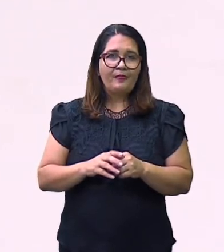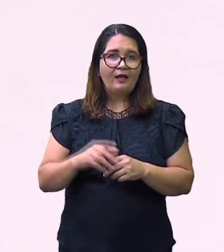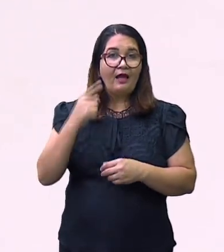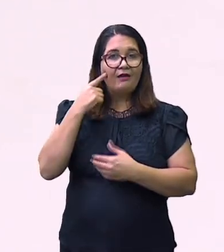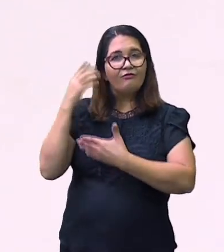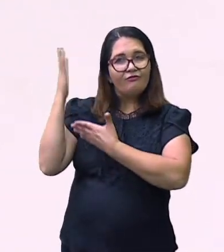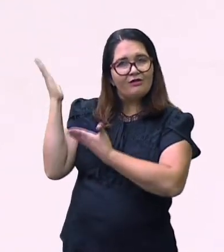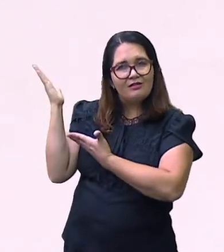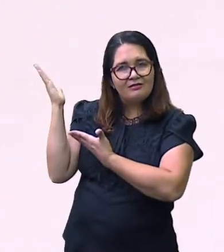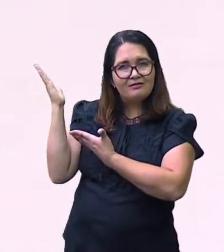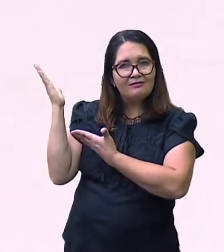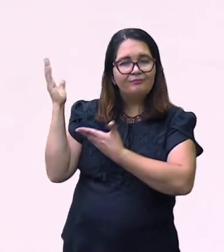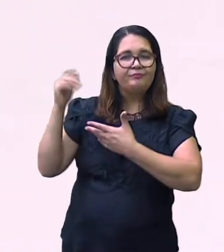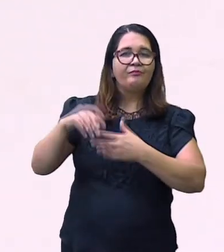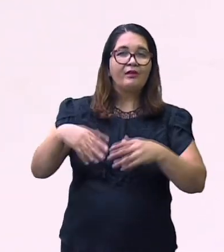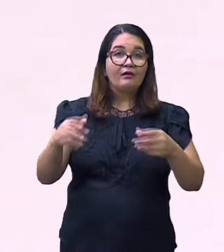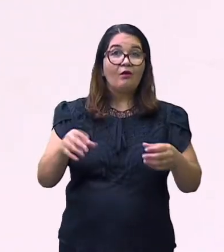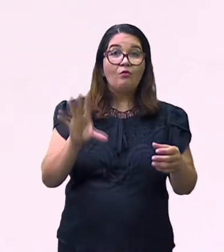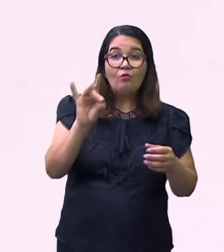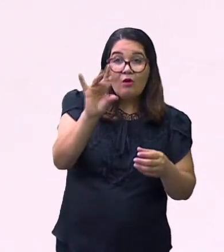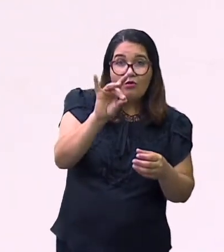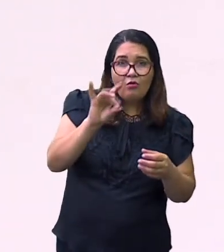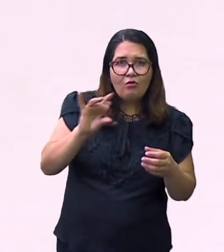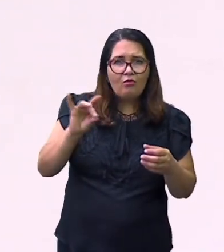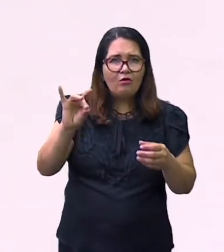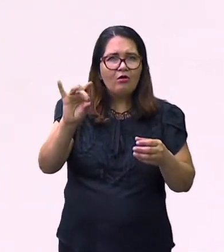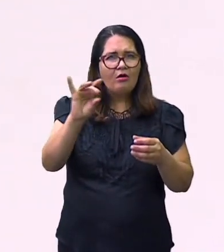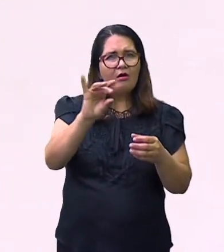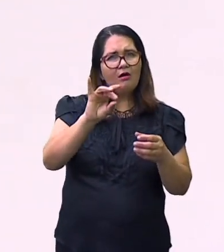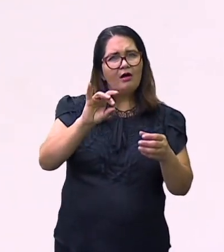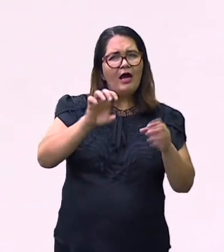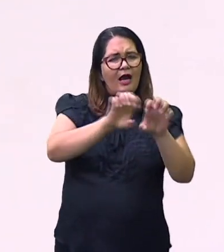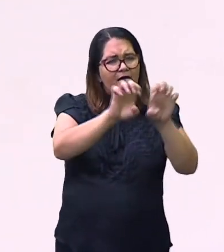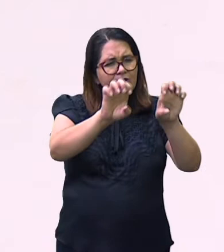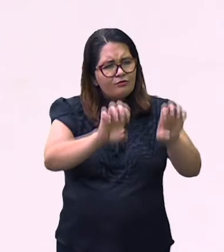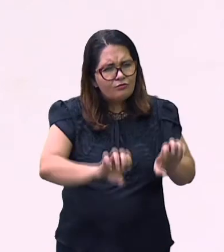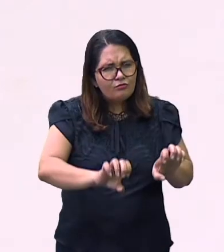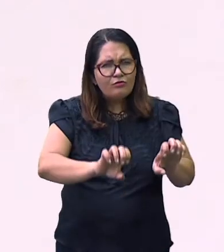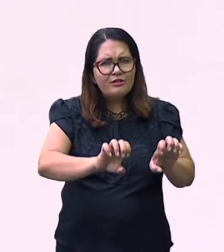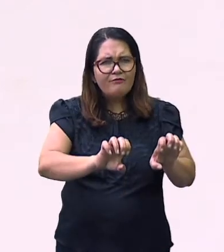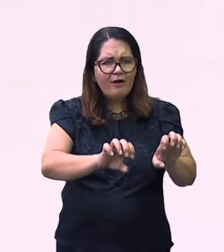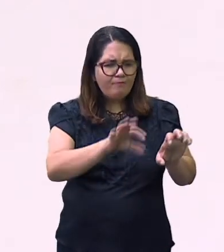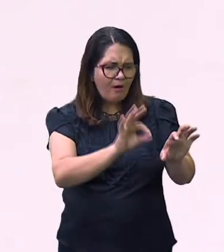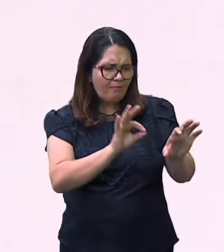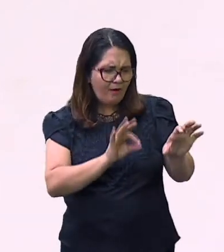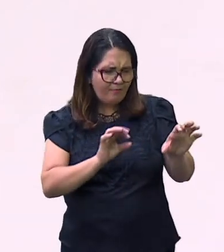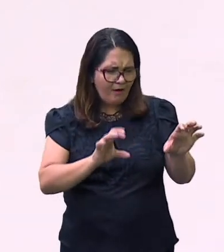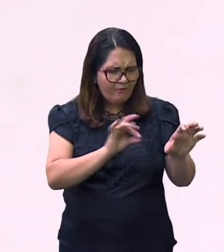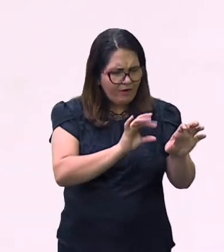não é mesmo? E vem montando a sua estrutura, ó,